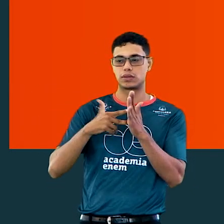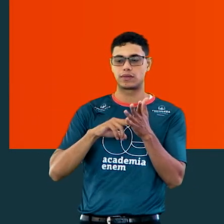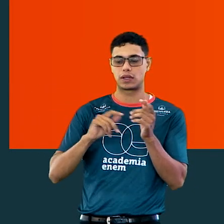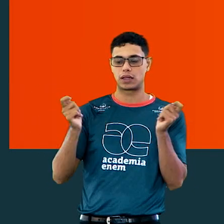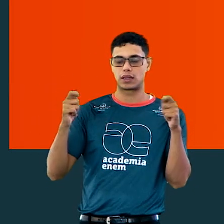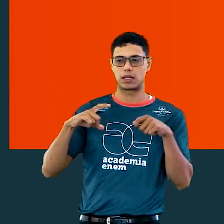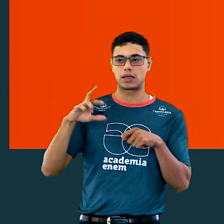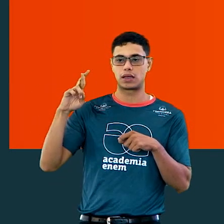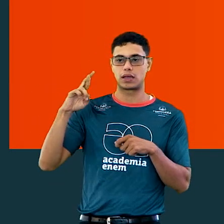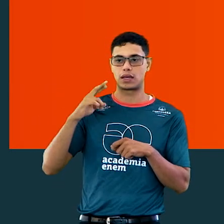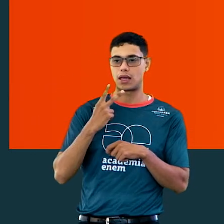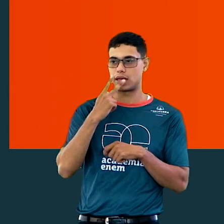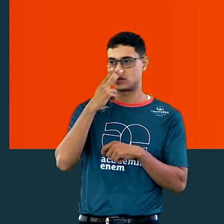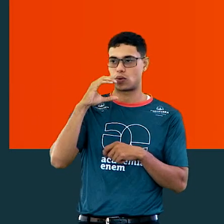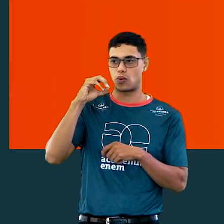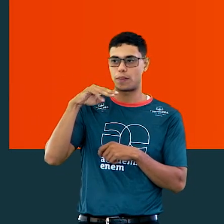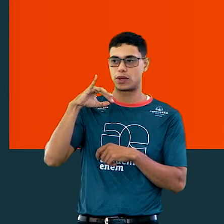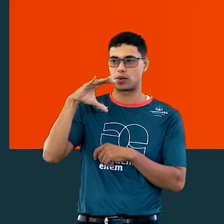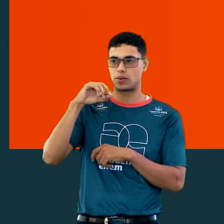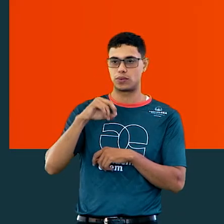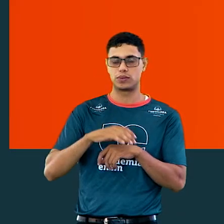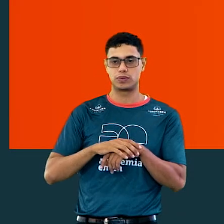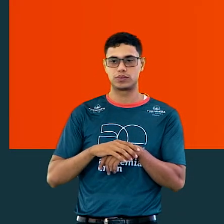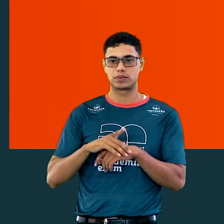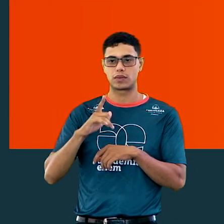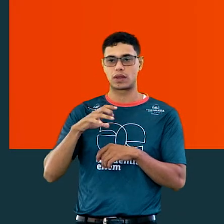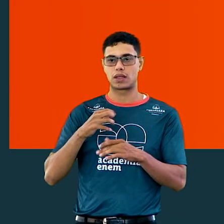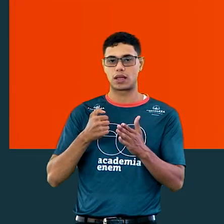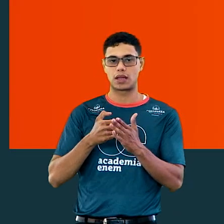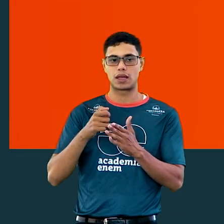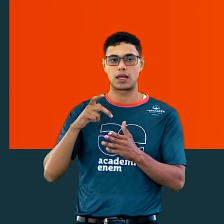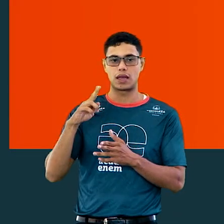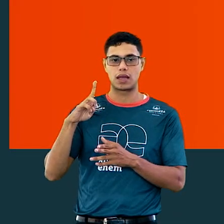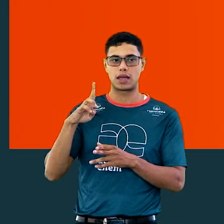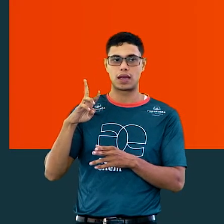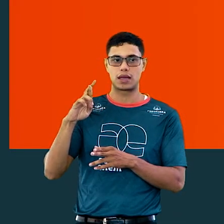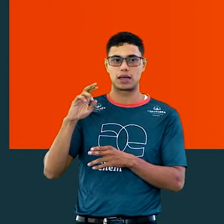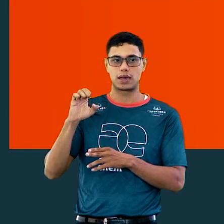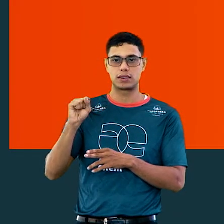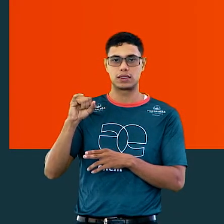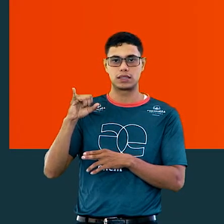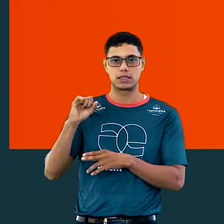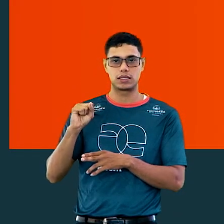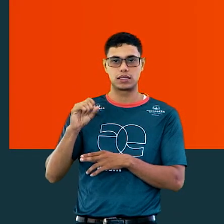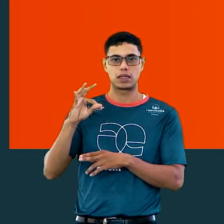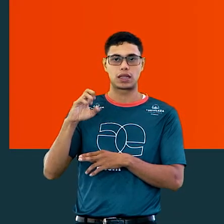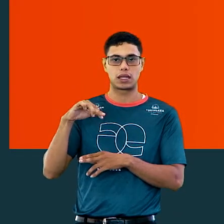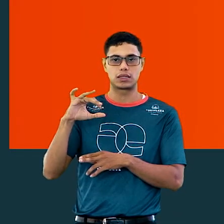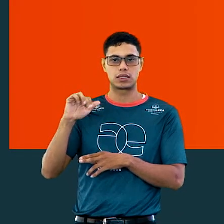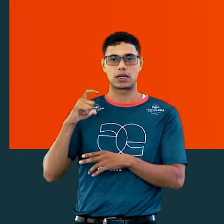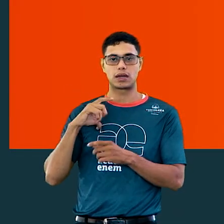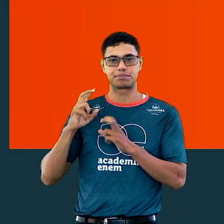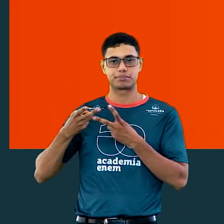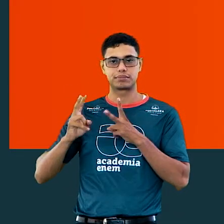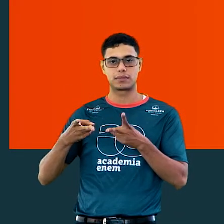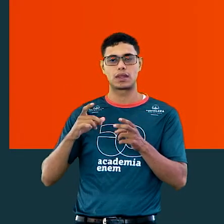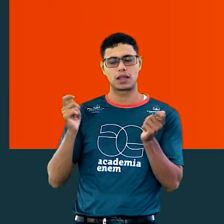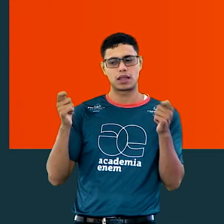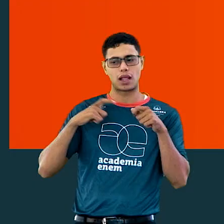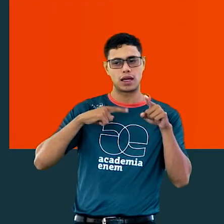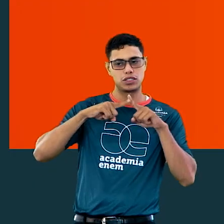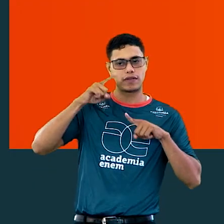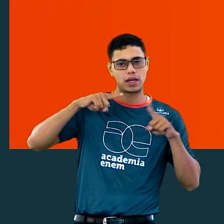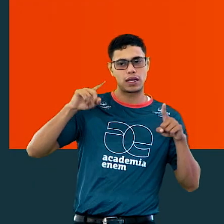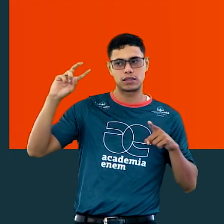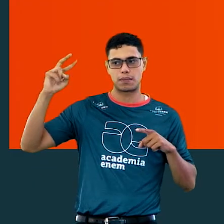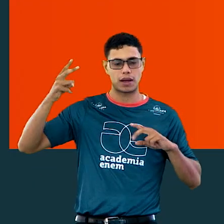um resistor ôhmico, é dizer que a resistência é constante, mesmo que eu faça variações da